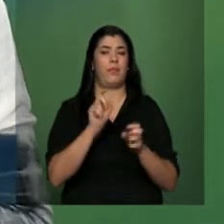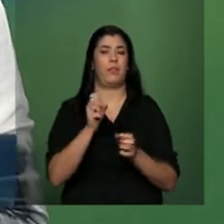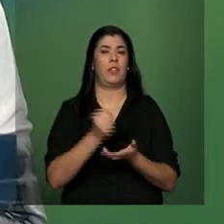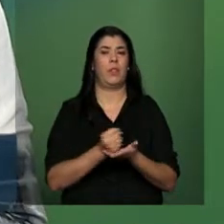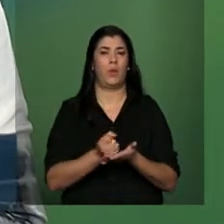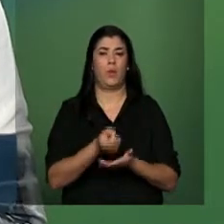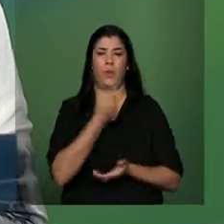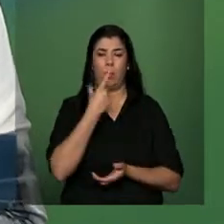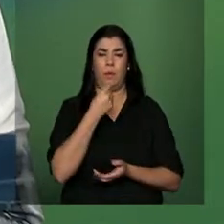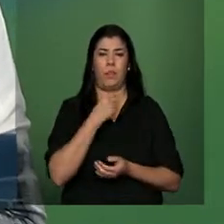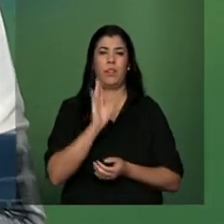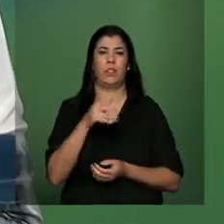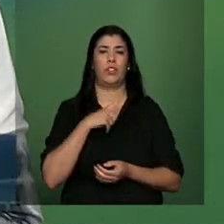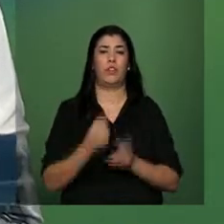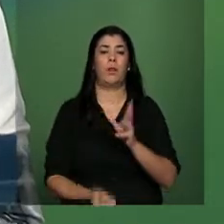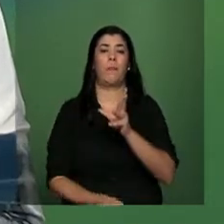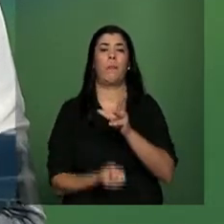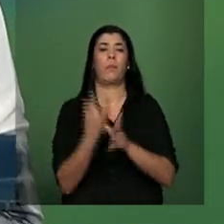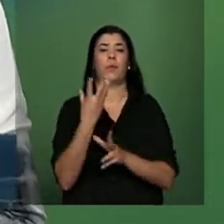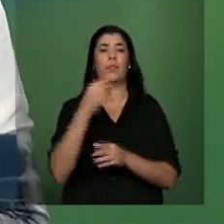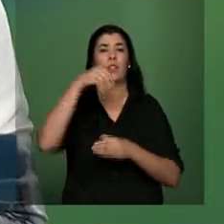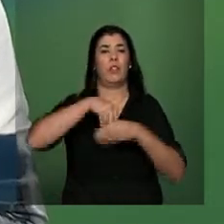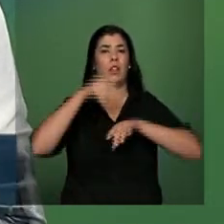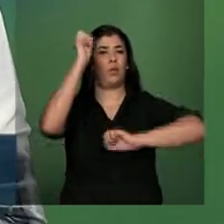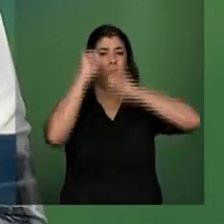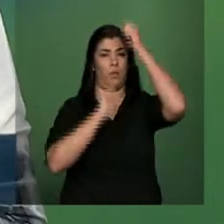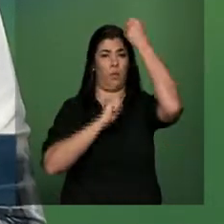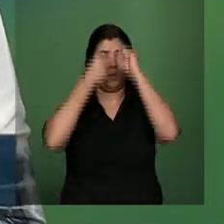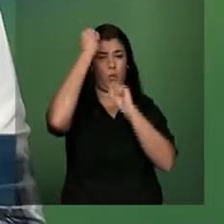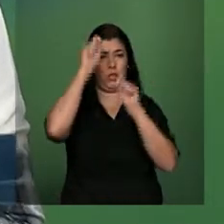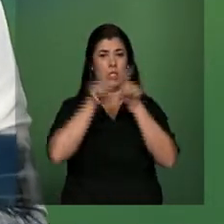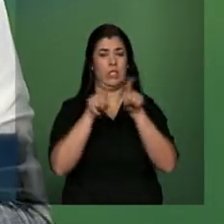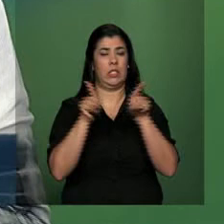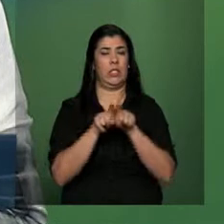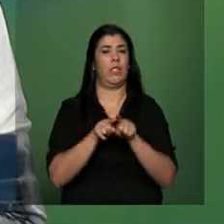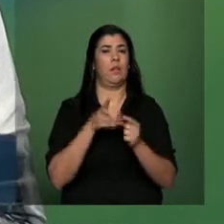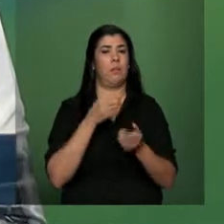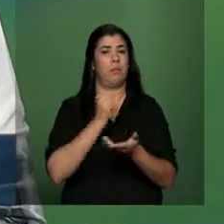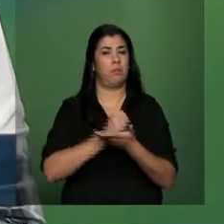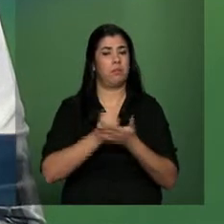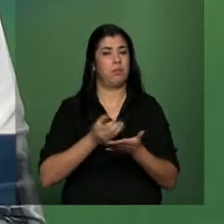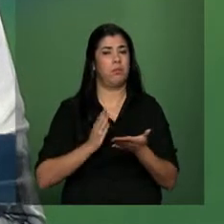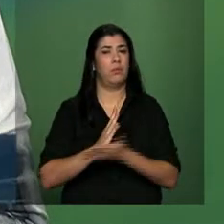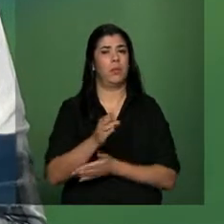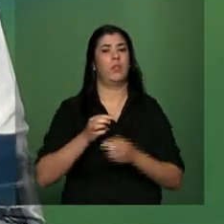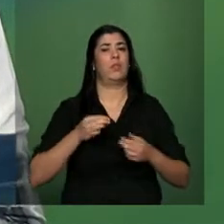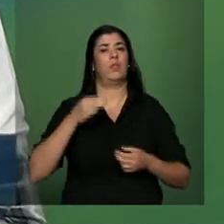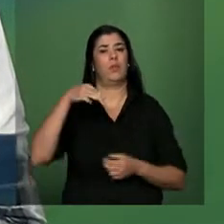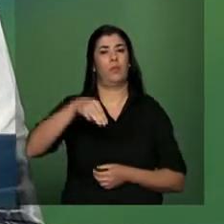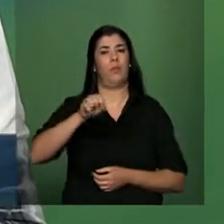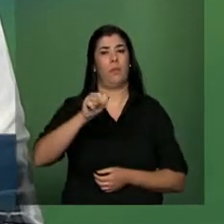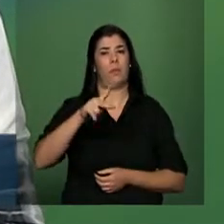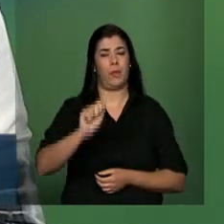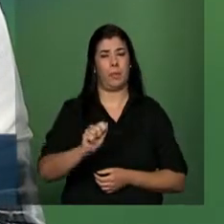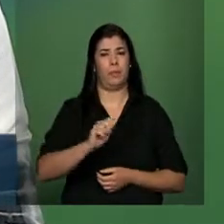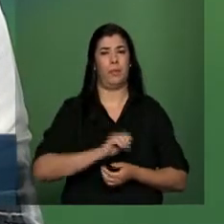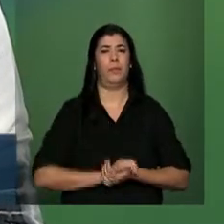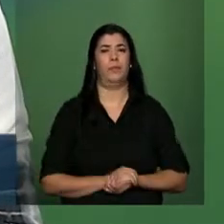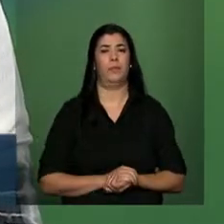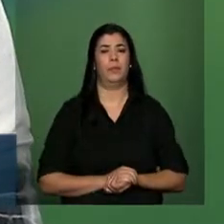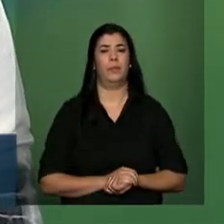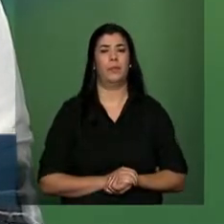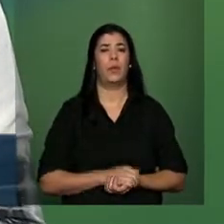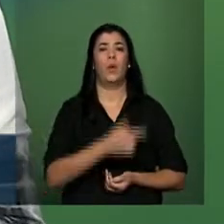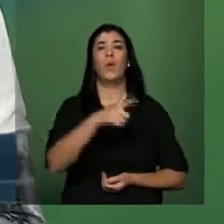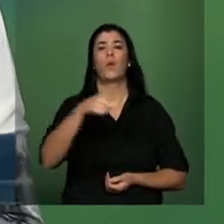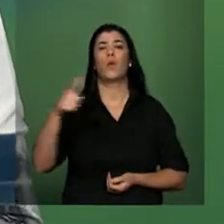remédios estiverem sendo produzidos na indústria e autorizados devidamente pelo Ministério da Agricultura. Então,